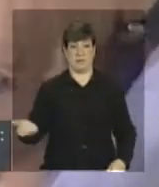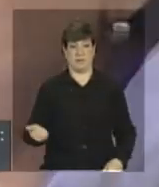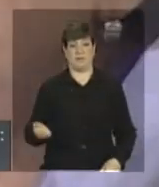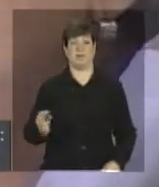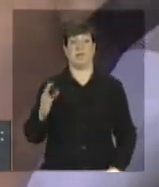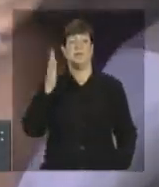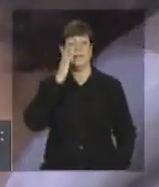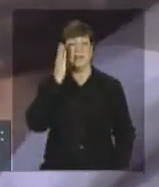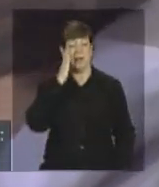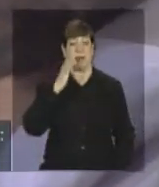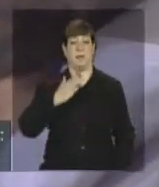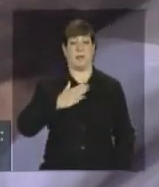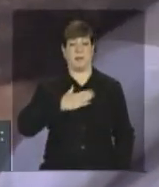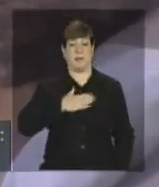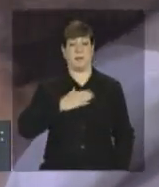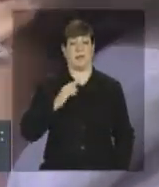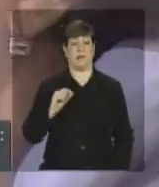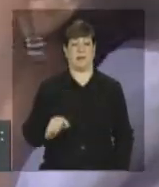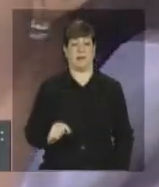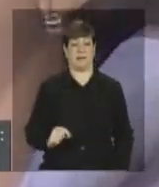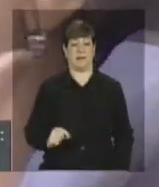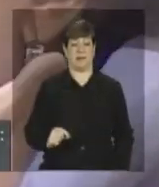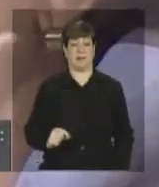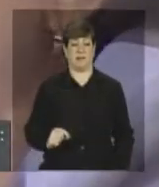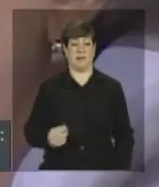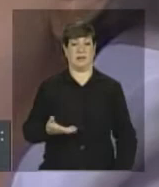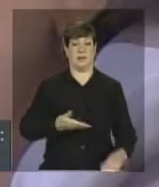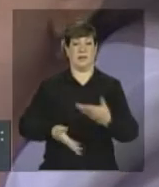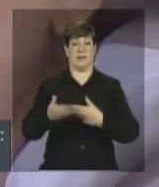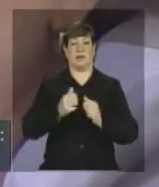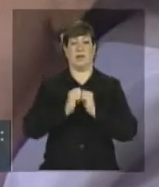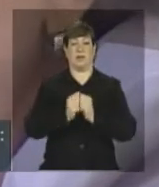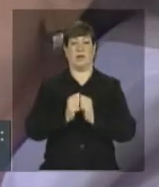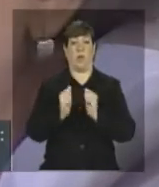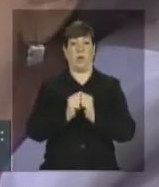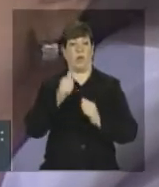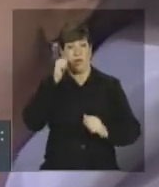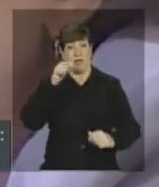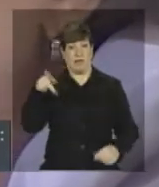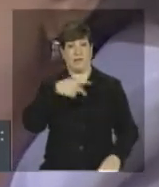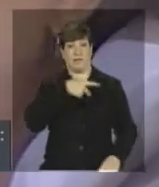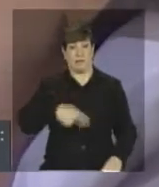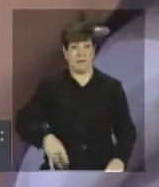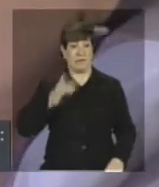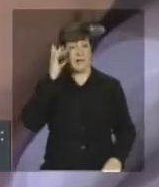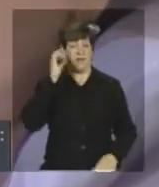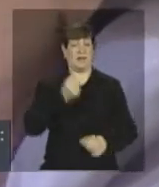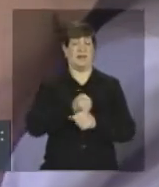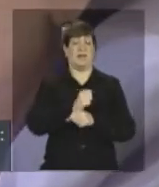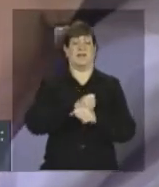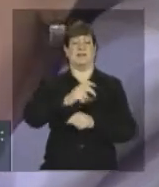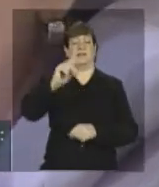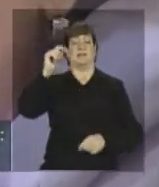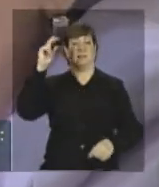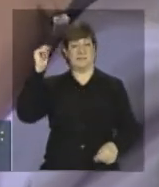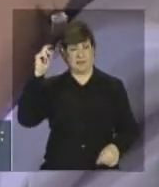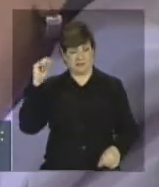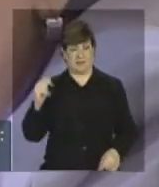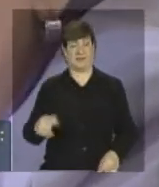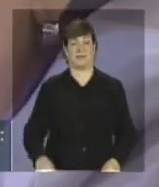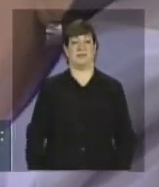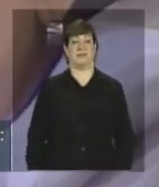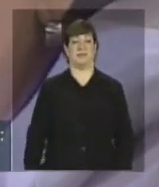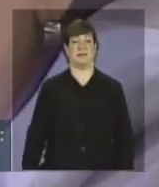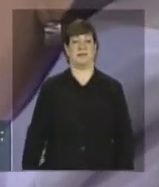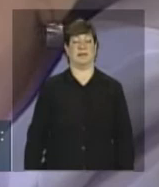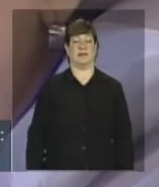todas vocês sabem da minha relação pública com ela há anos, né?